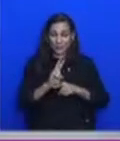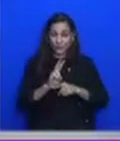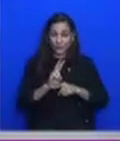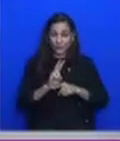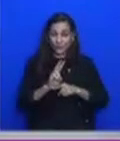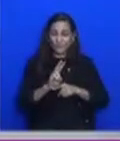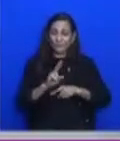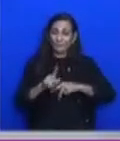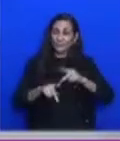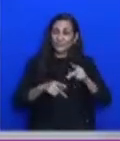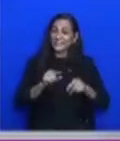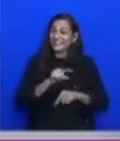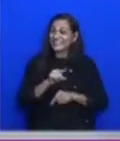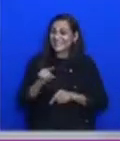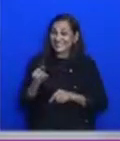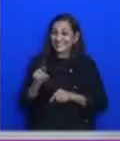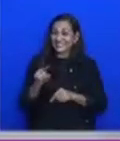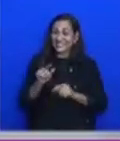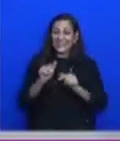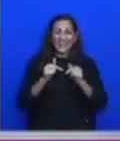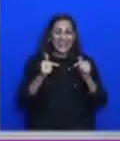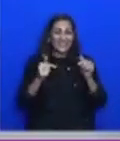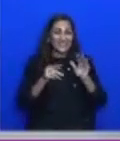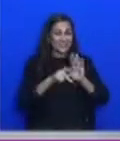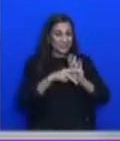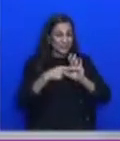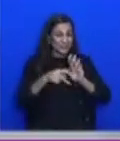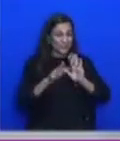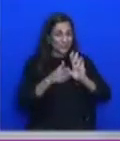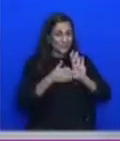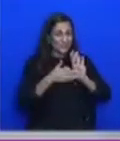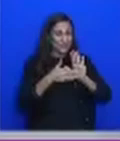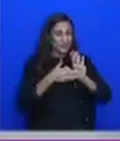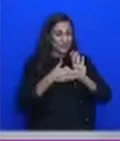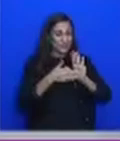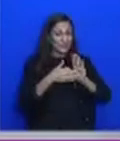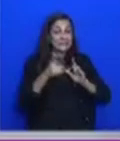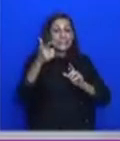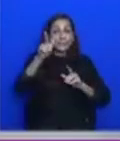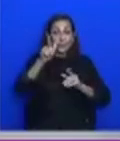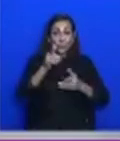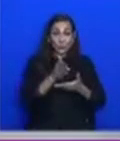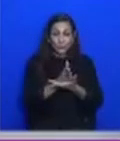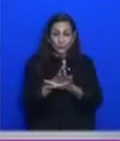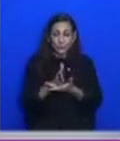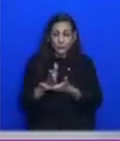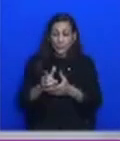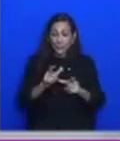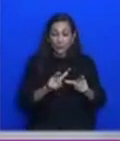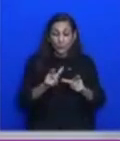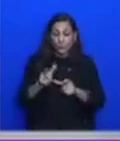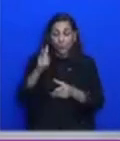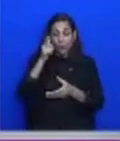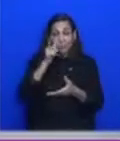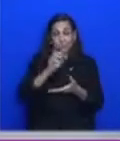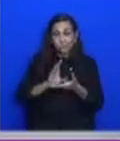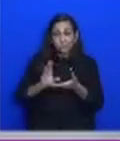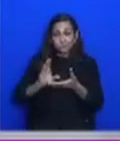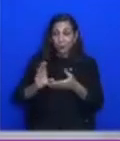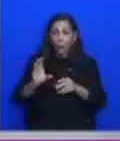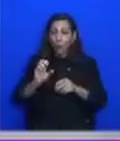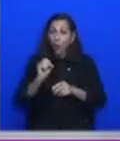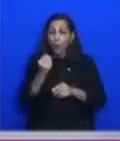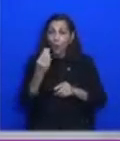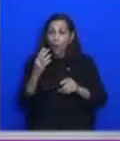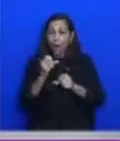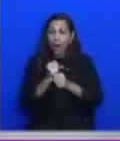auditores populares. E aí, a sorte estava na sua aposta. Logo após a apuração, você poderá saber de onde são as apostas vencedoras ou se o